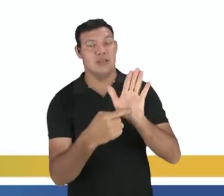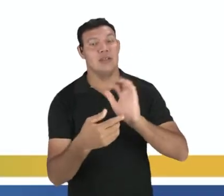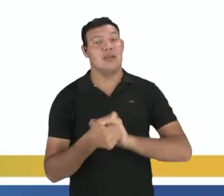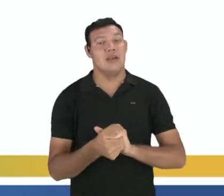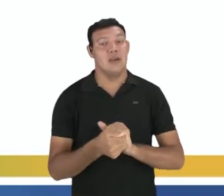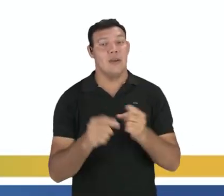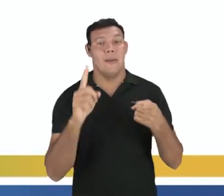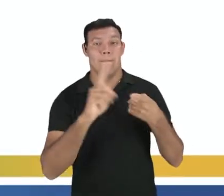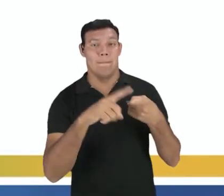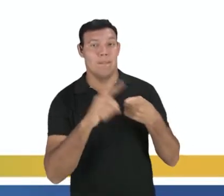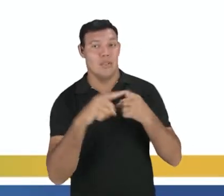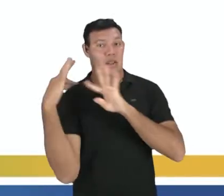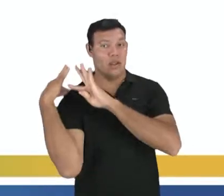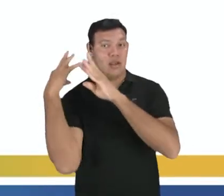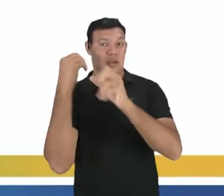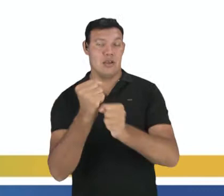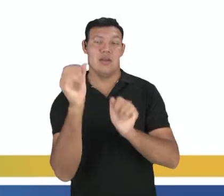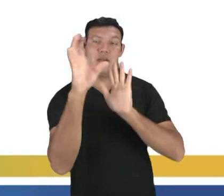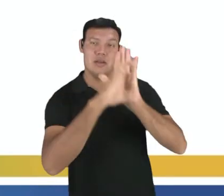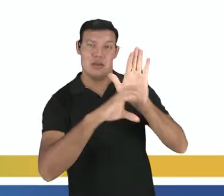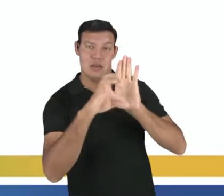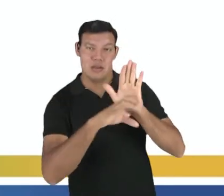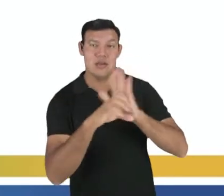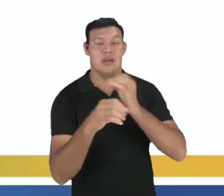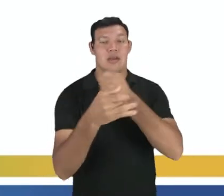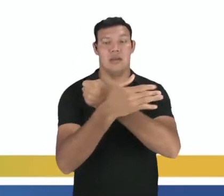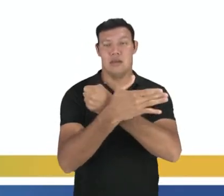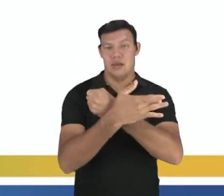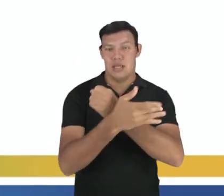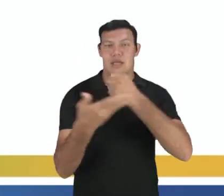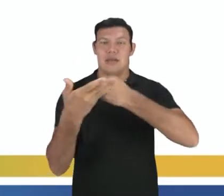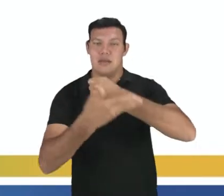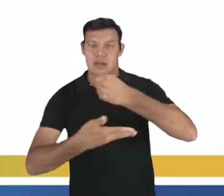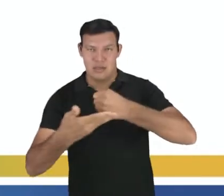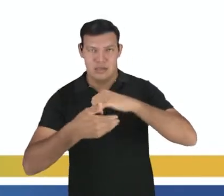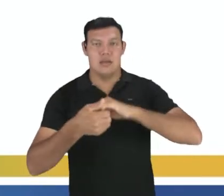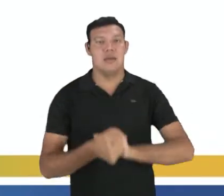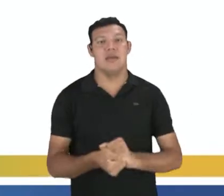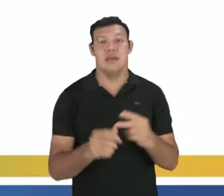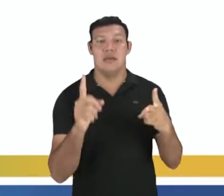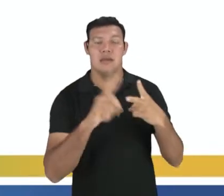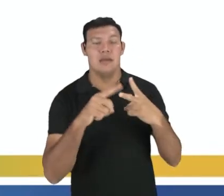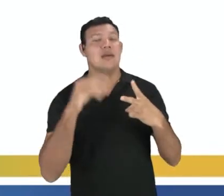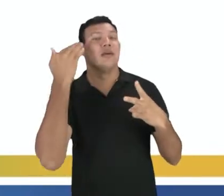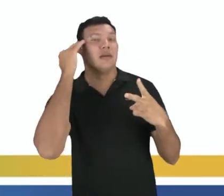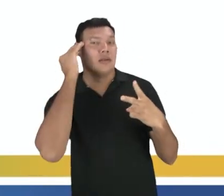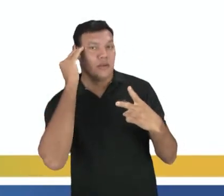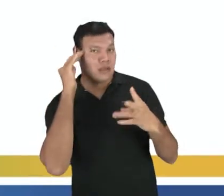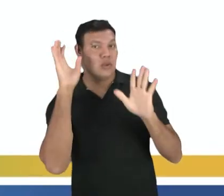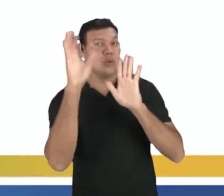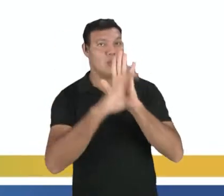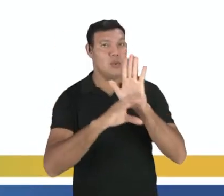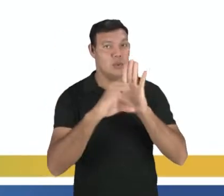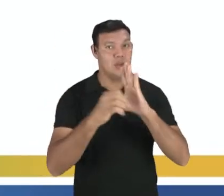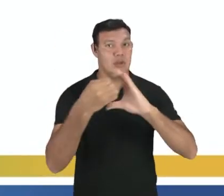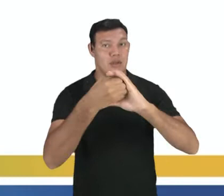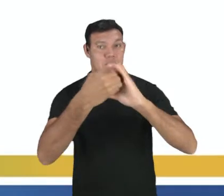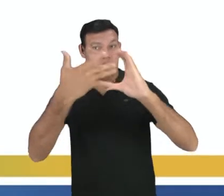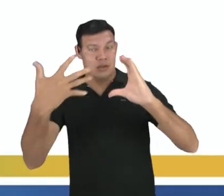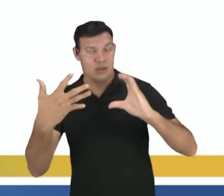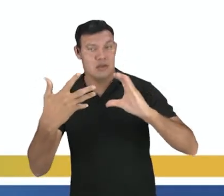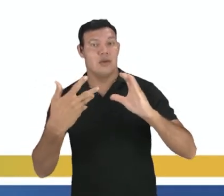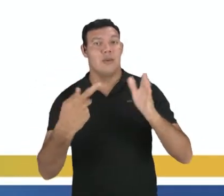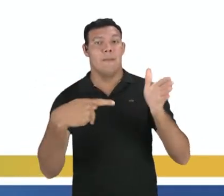nós vamos relembrar os conceitos sobre ácidos e bases. Nós vamos compreender os conceitos e características